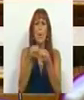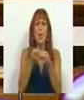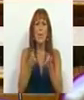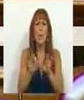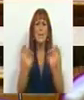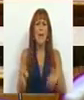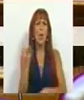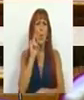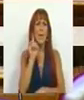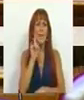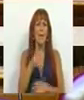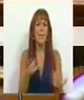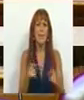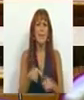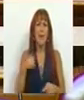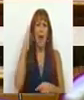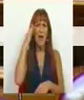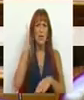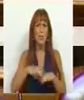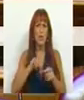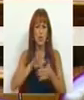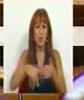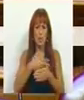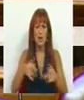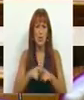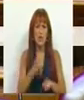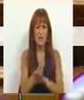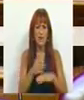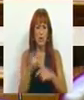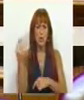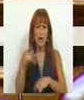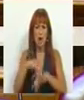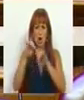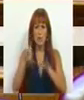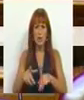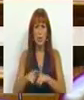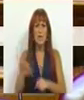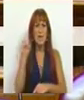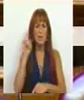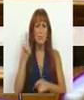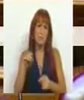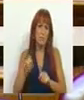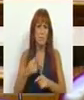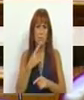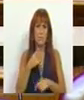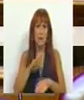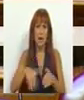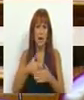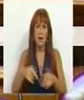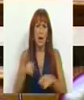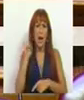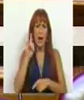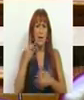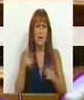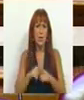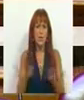é sinónimo de qualidade. Entendemos por isso que o planeamento das valências de uma unidade hospitalar é essencial, que no planeamento é